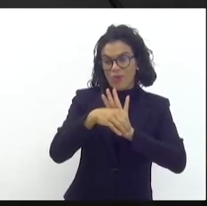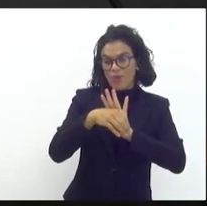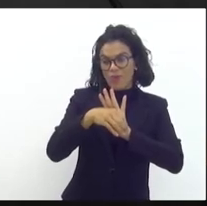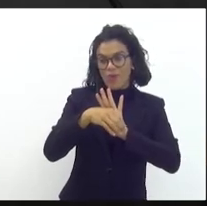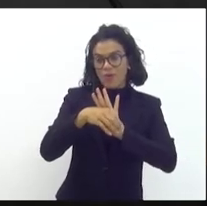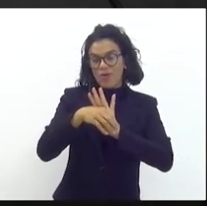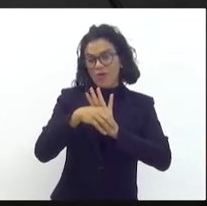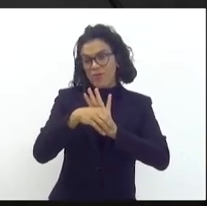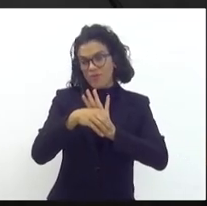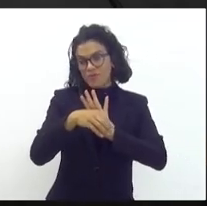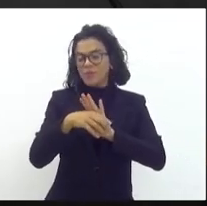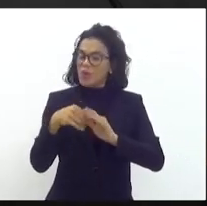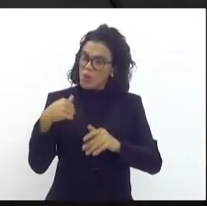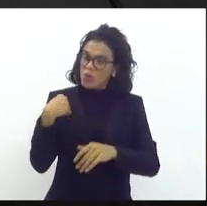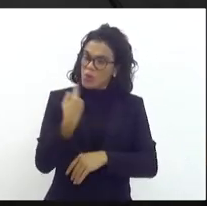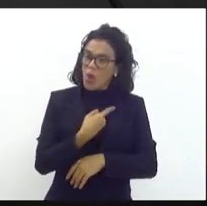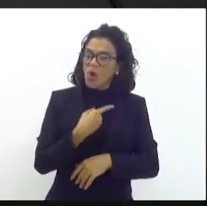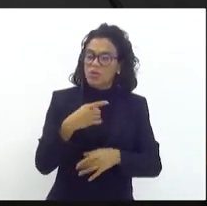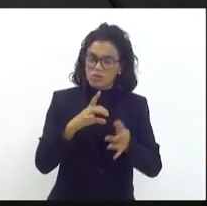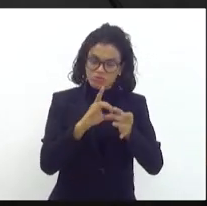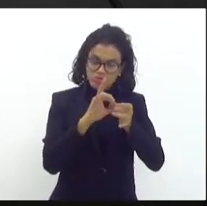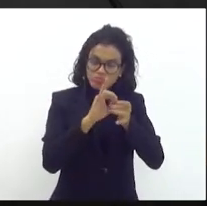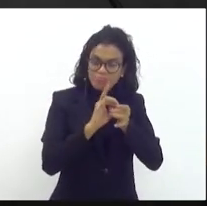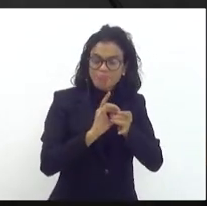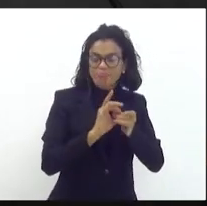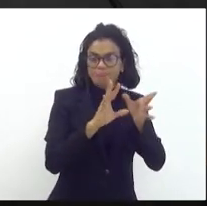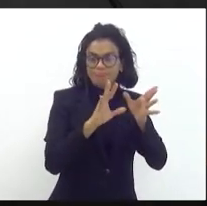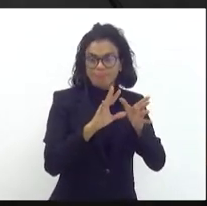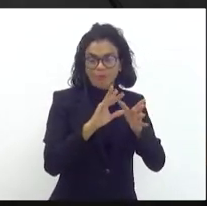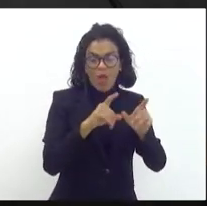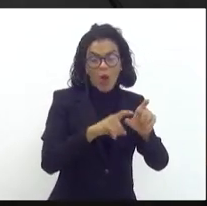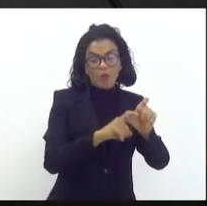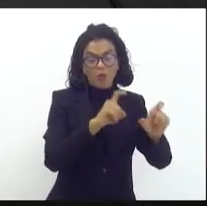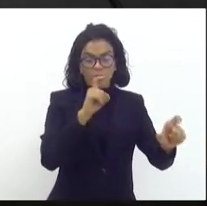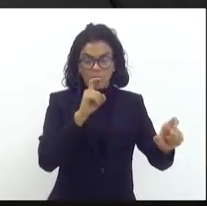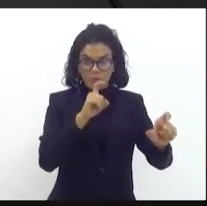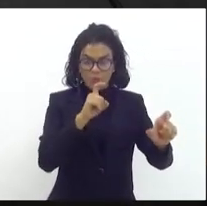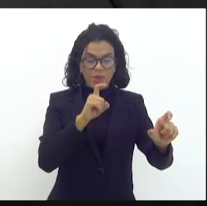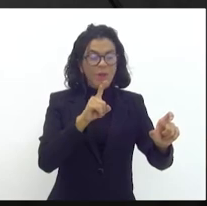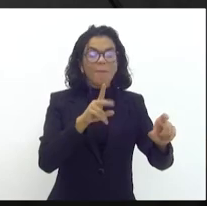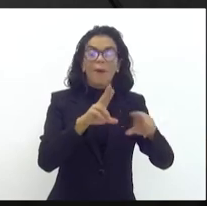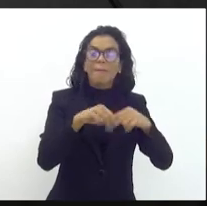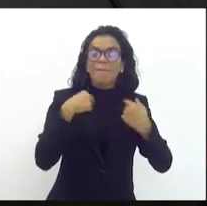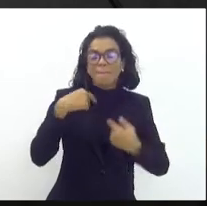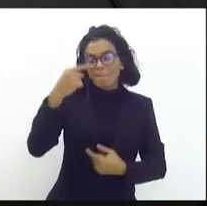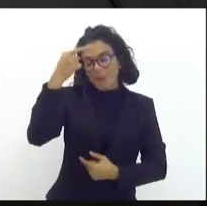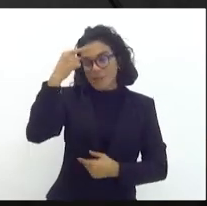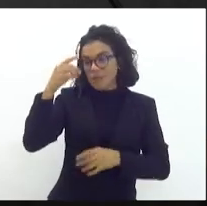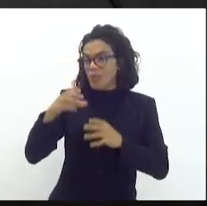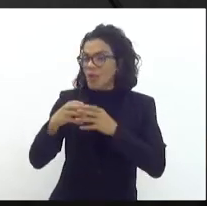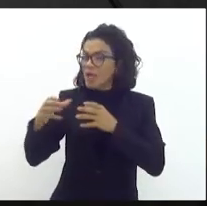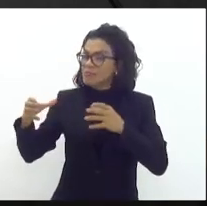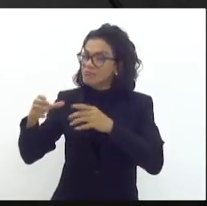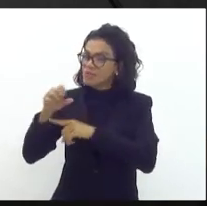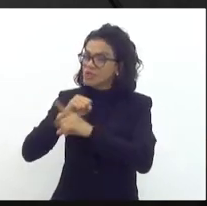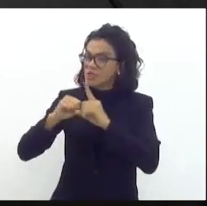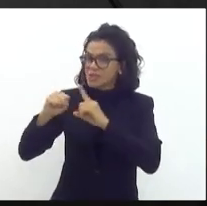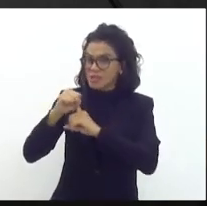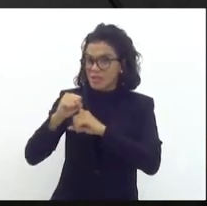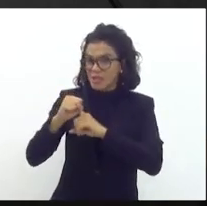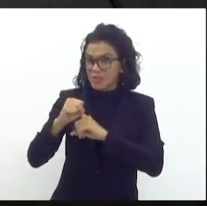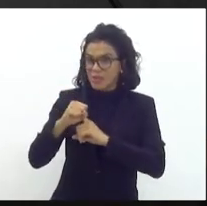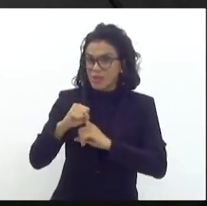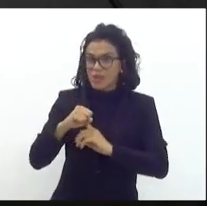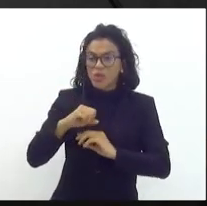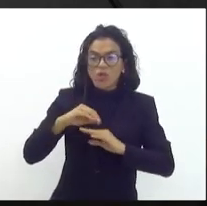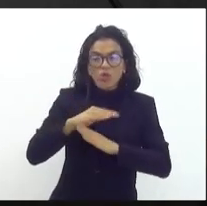estamos trocando Sim nós estamos Abrindo mão de alguma autonomia em nome de uma prosperidade mal comum porque todos os estudos que falam de Iva